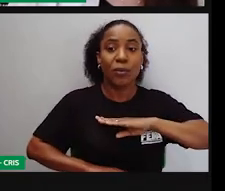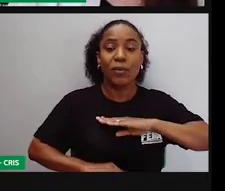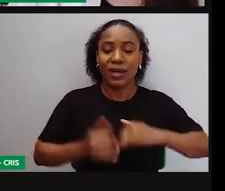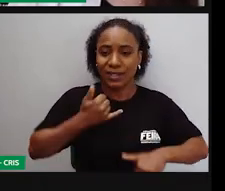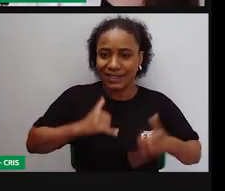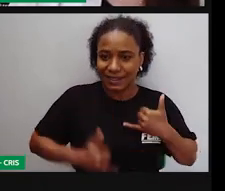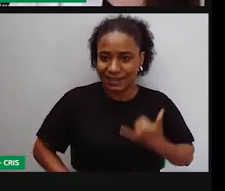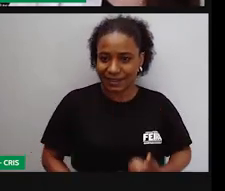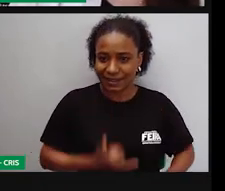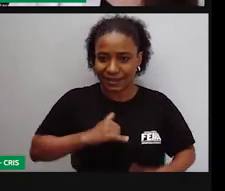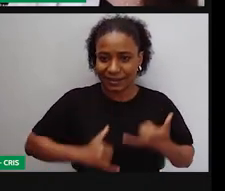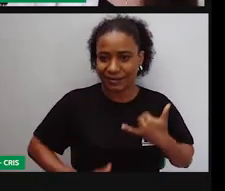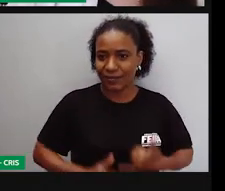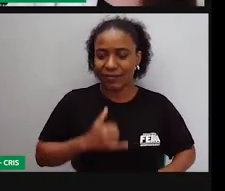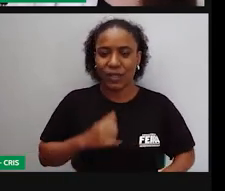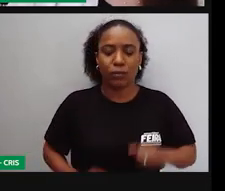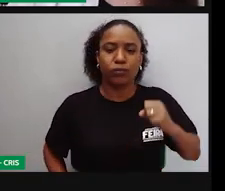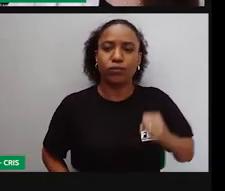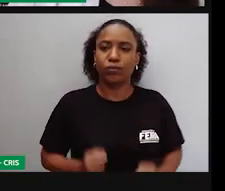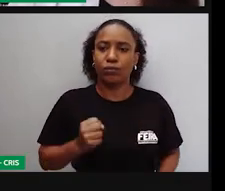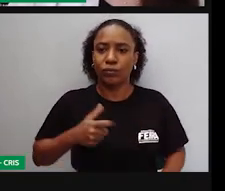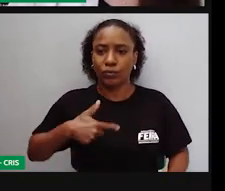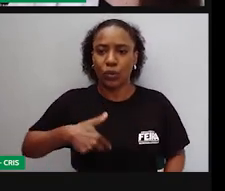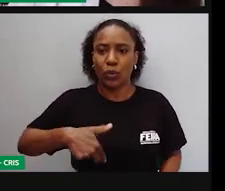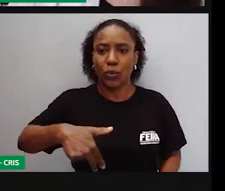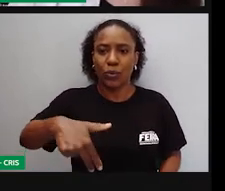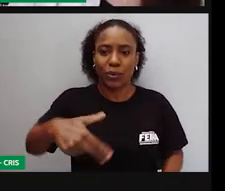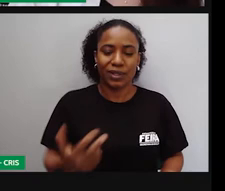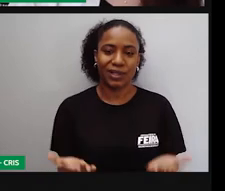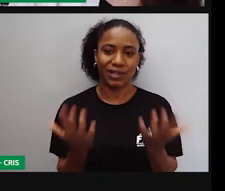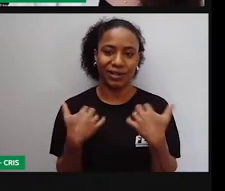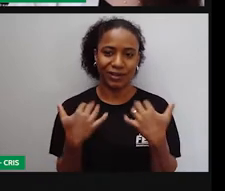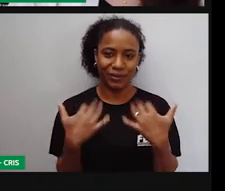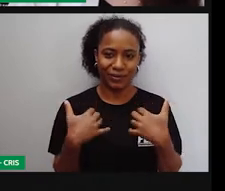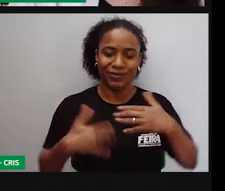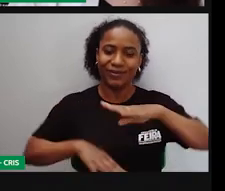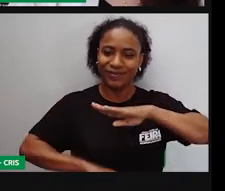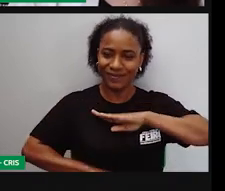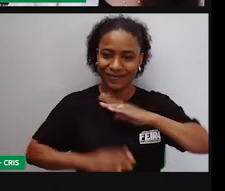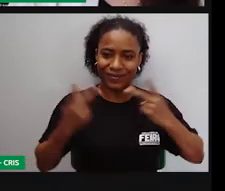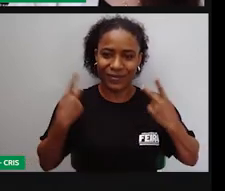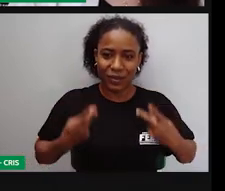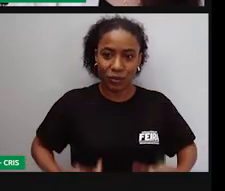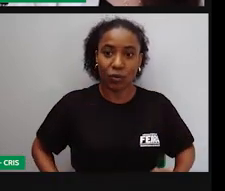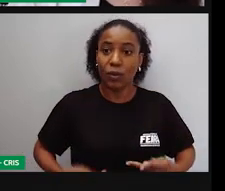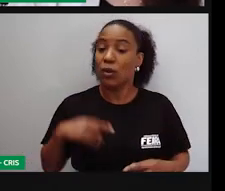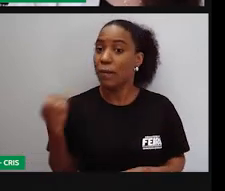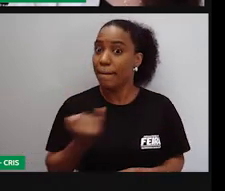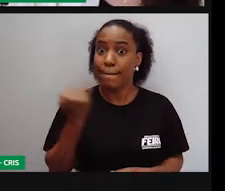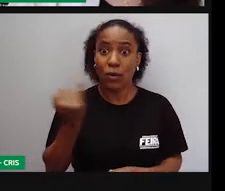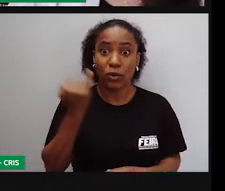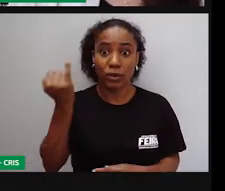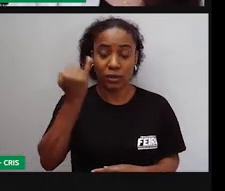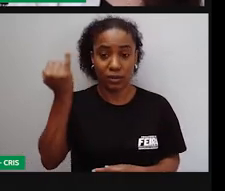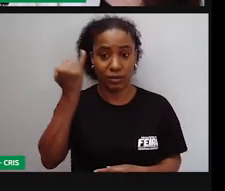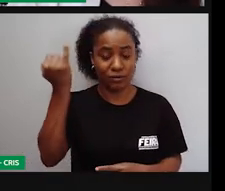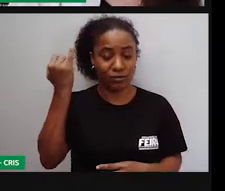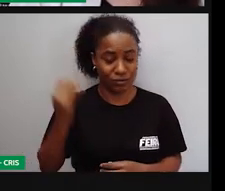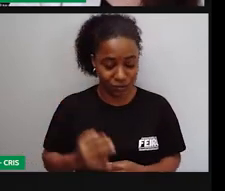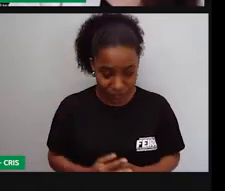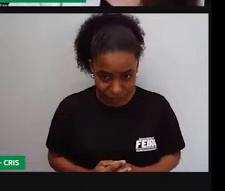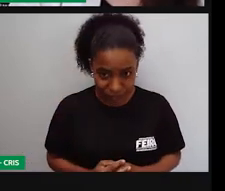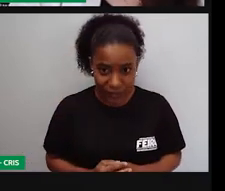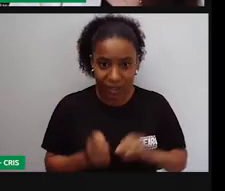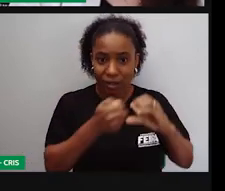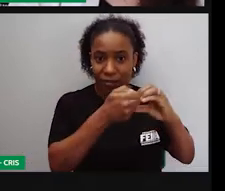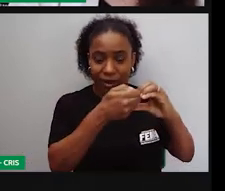manter as necessidades, né, da estrutura do organismo. Então, é importantíssimo essa função, essa característica,